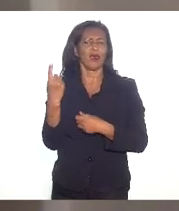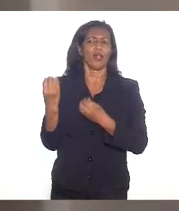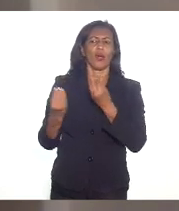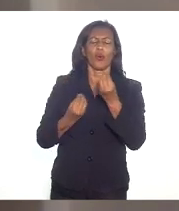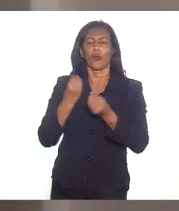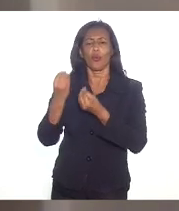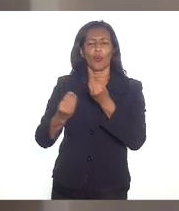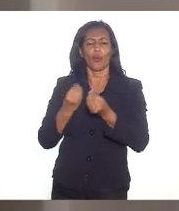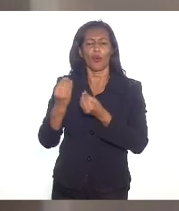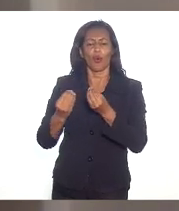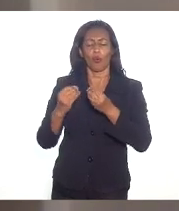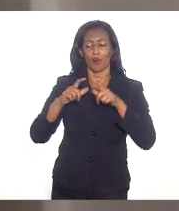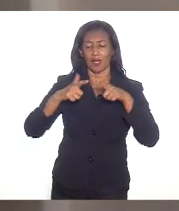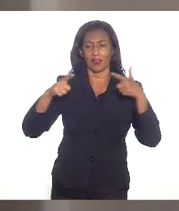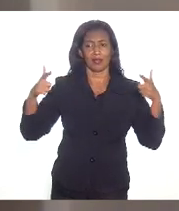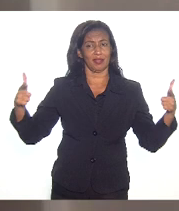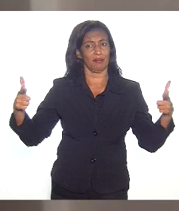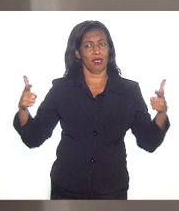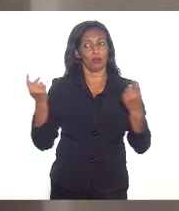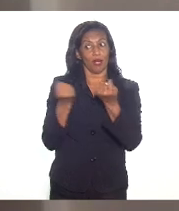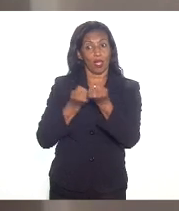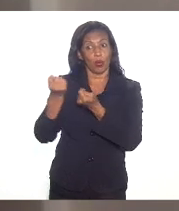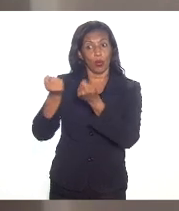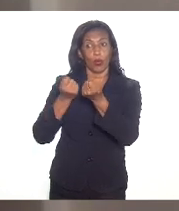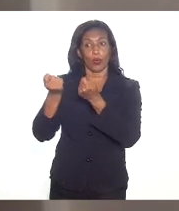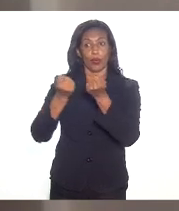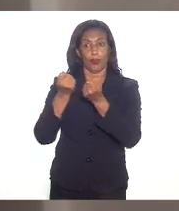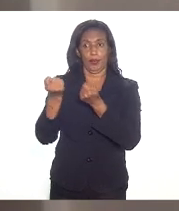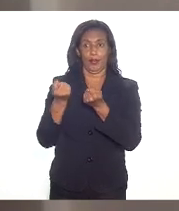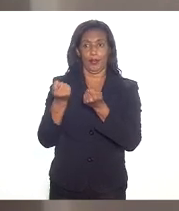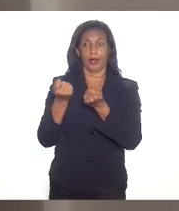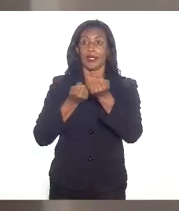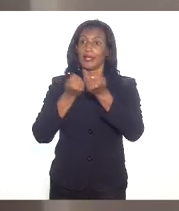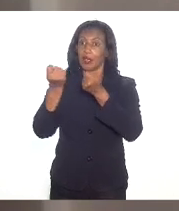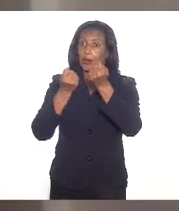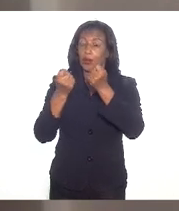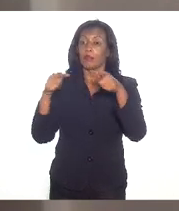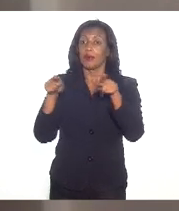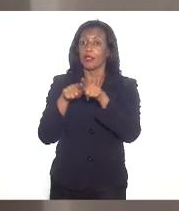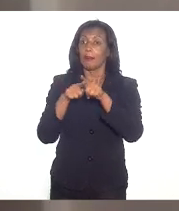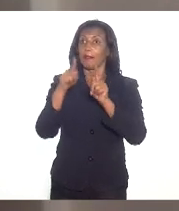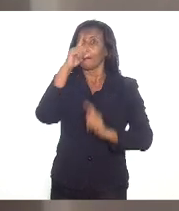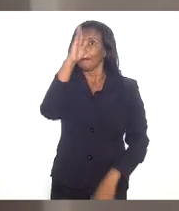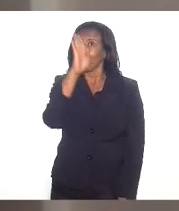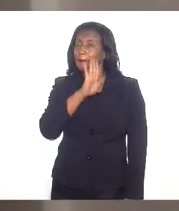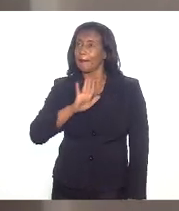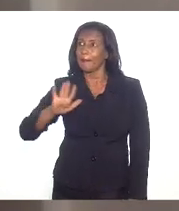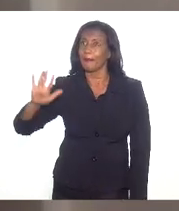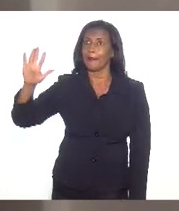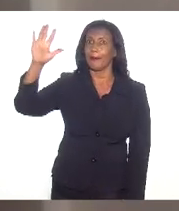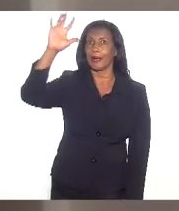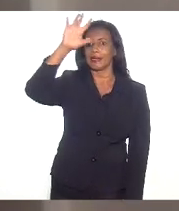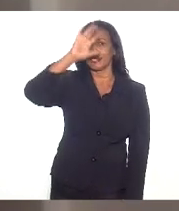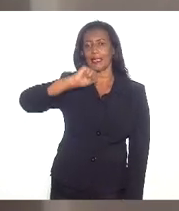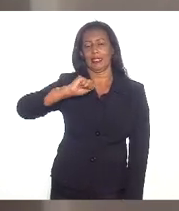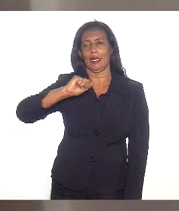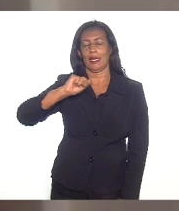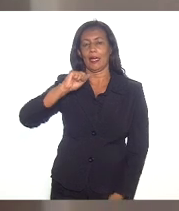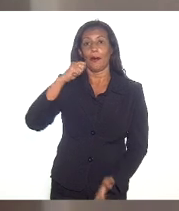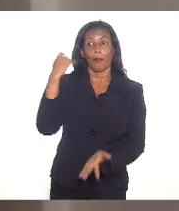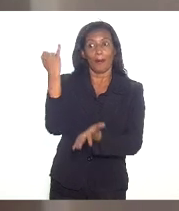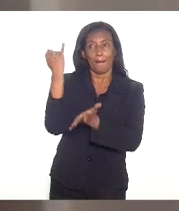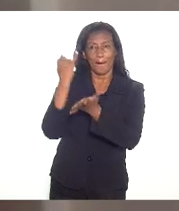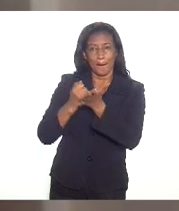crescimento, né, do Estado do Rio de Janeiro, da economia e da economia brasileira, porque imposto ele é